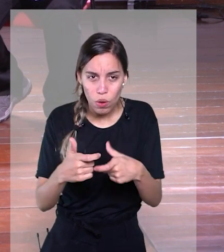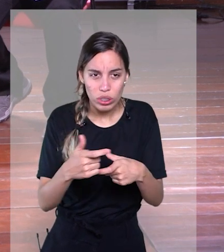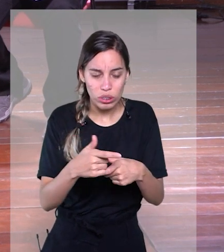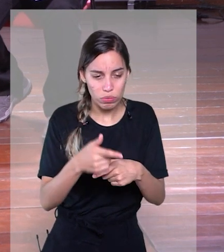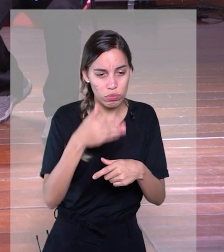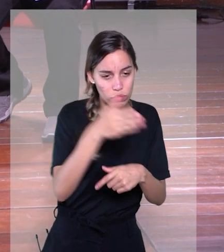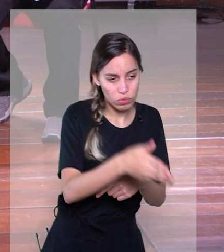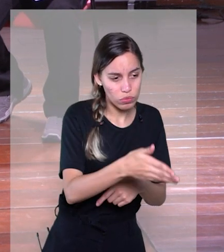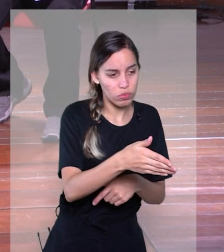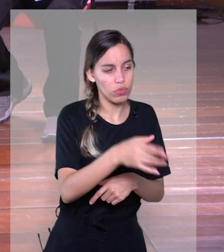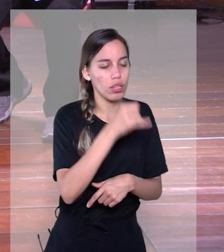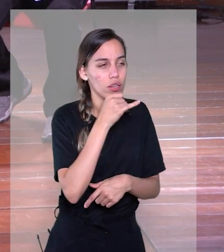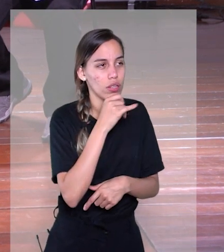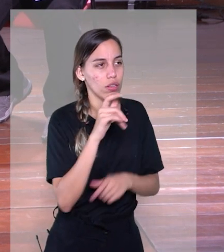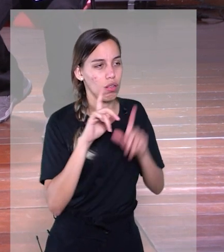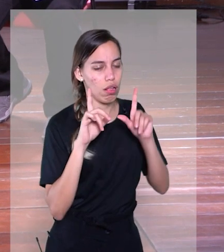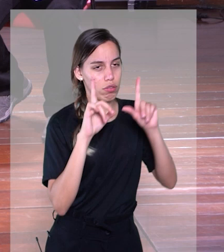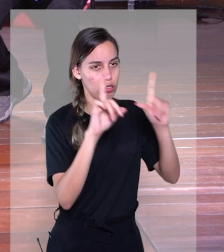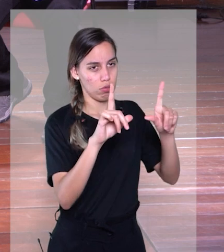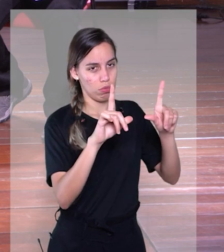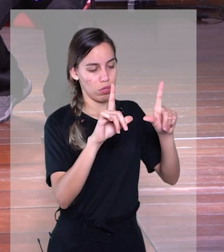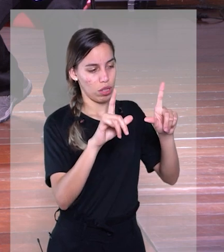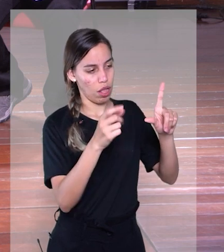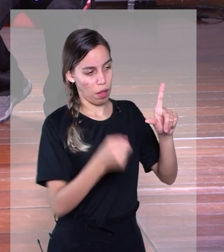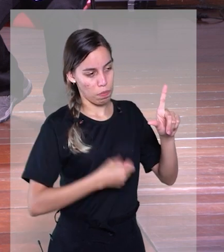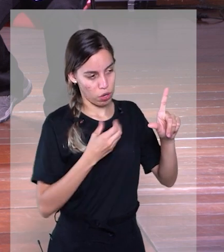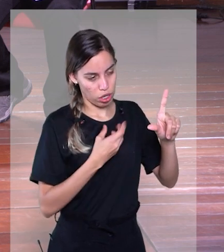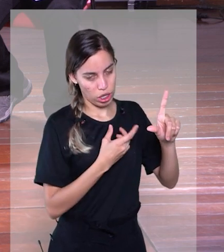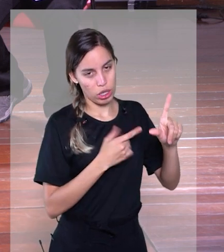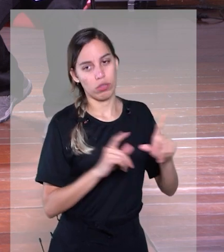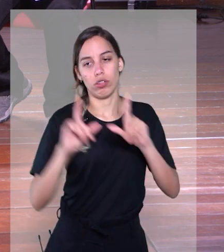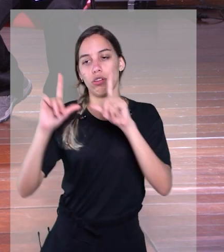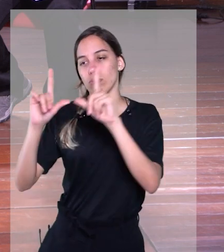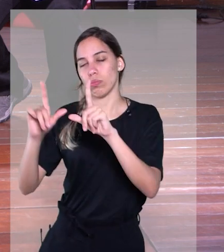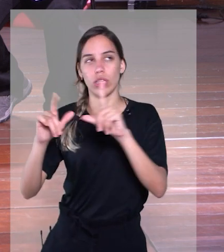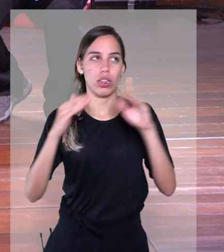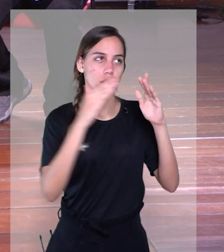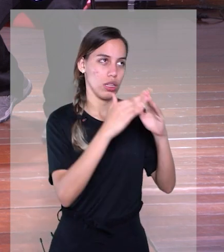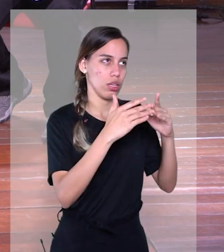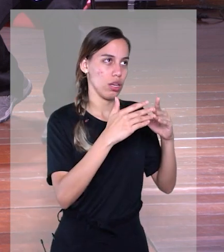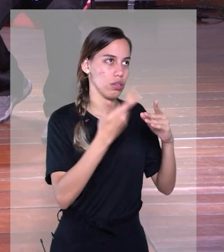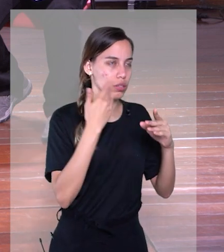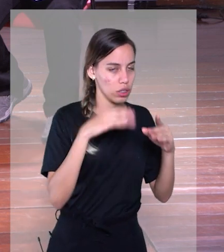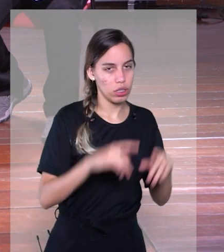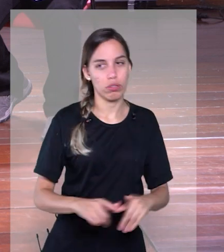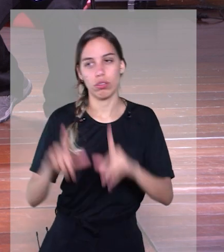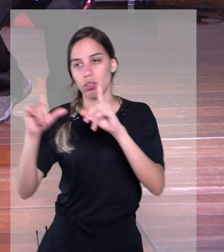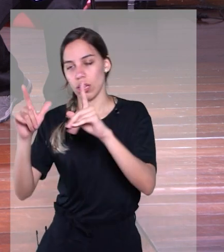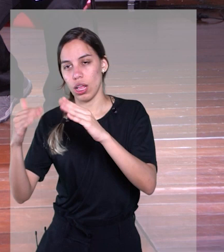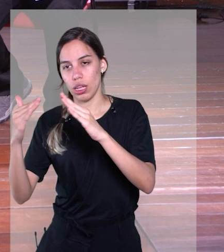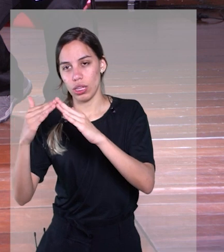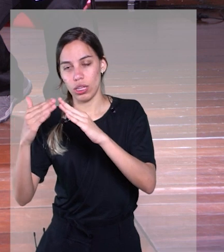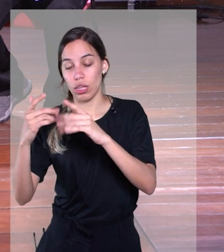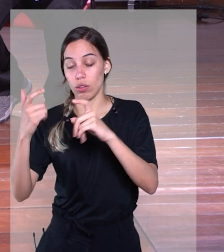são citados nos poemas, tem uma placa de ferro com esses poemas. Por exemplo, na casa onde ele passou a infância, na rua por onde entrou o primeiro